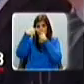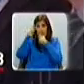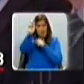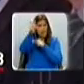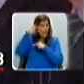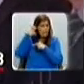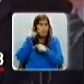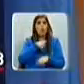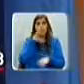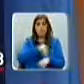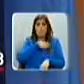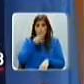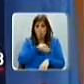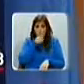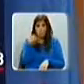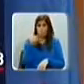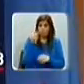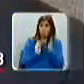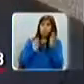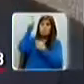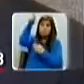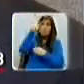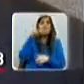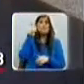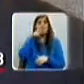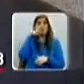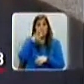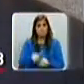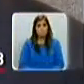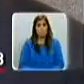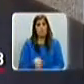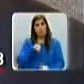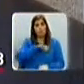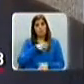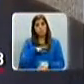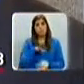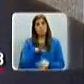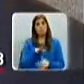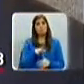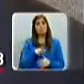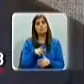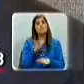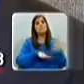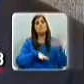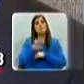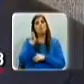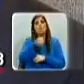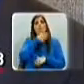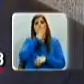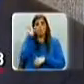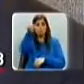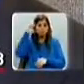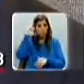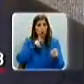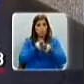de comboio entre o Porto e Vigo. Nos queda fazer um trem de velocidade alta que seja